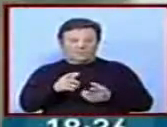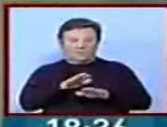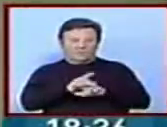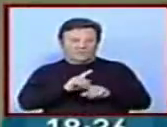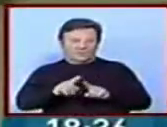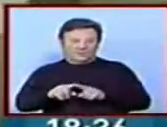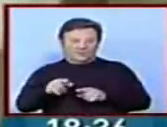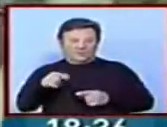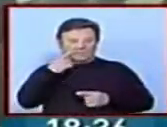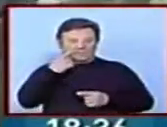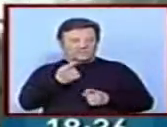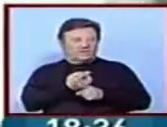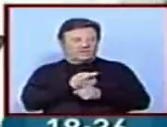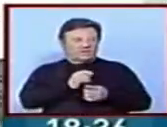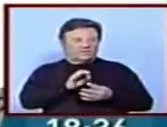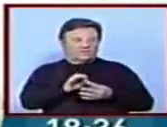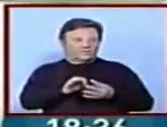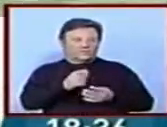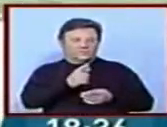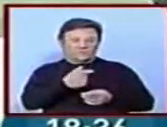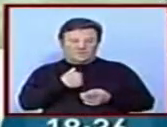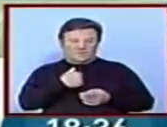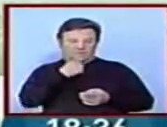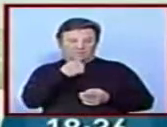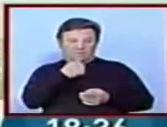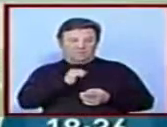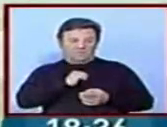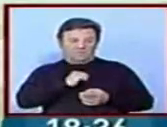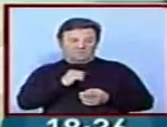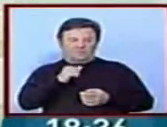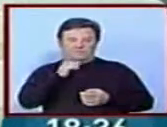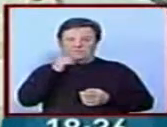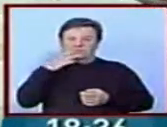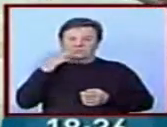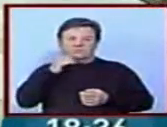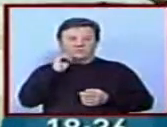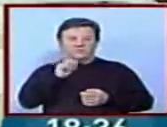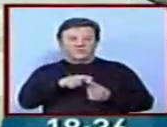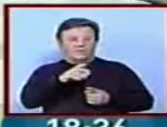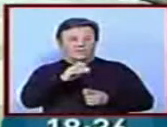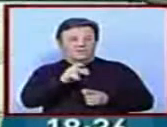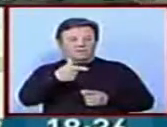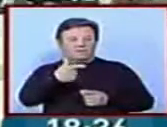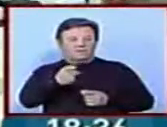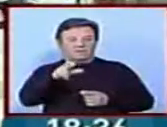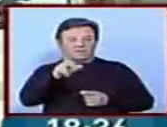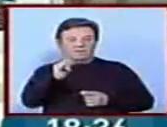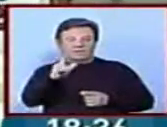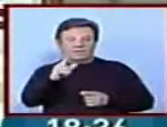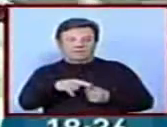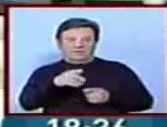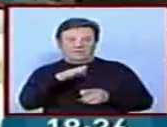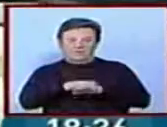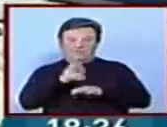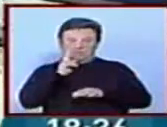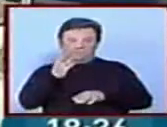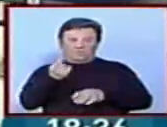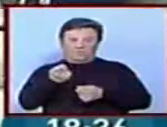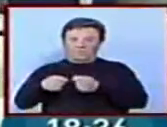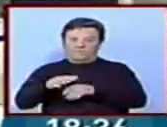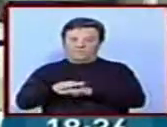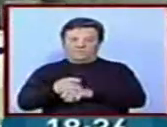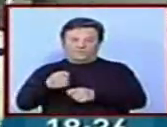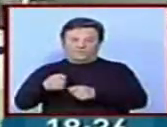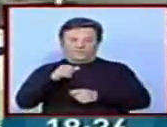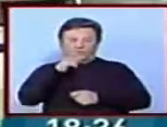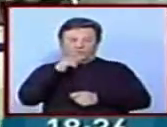neste momento a mostrar, que espécies? Que é o que nós, é o que vulgarmente se chama o cantaril, portanto, é uma espécie que se vê com frequência nas peixarias e, em alguns